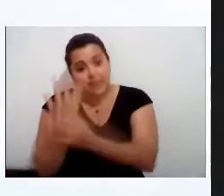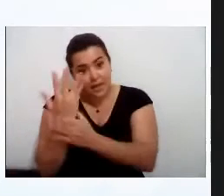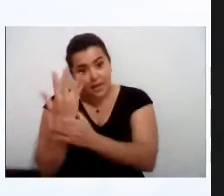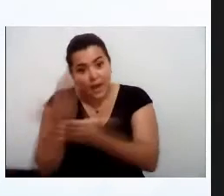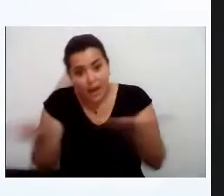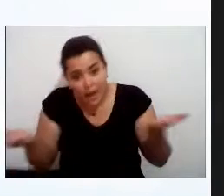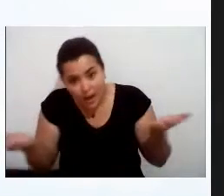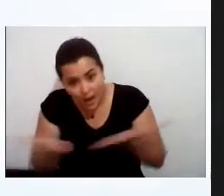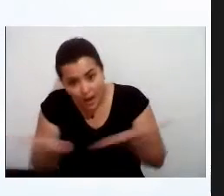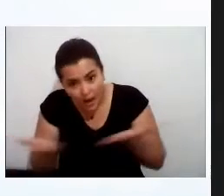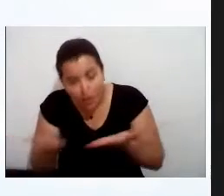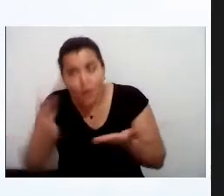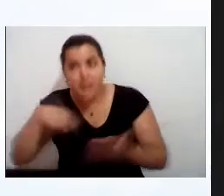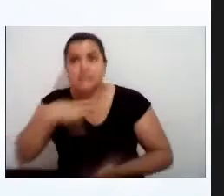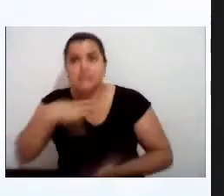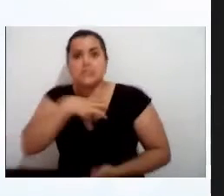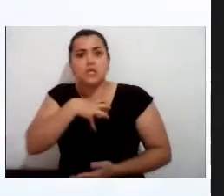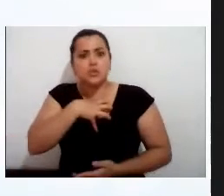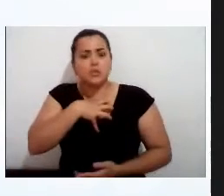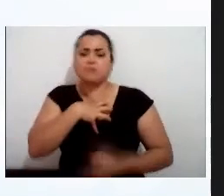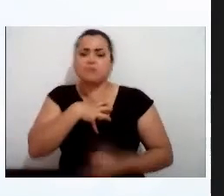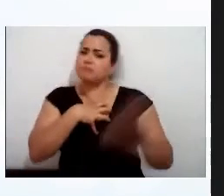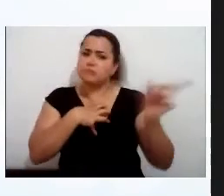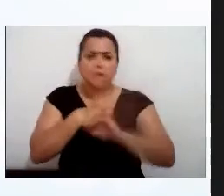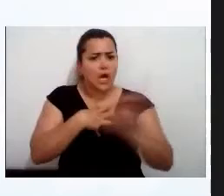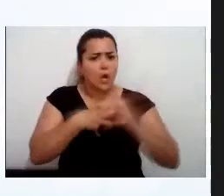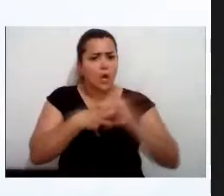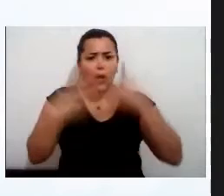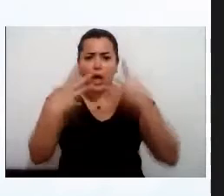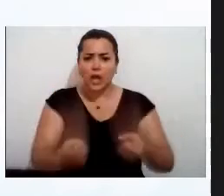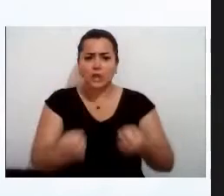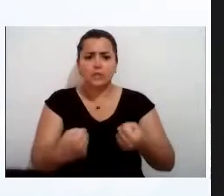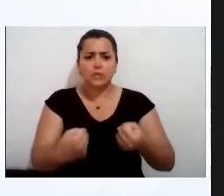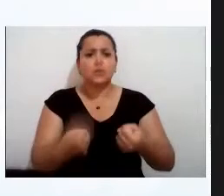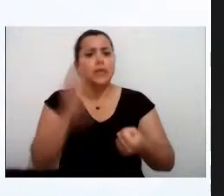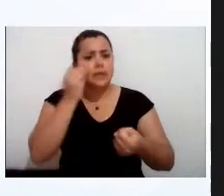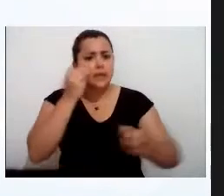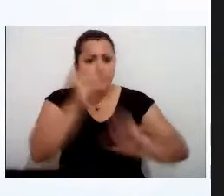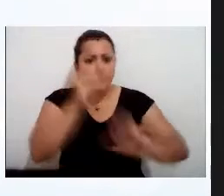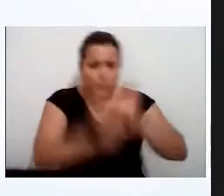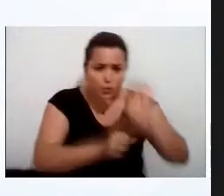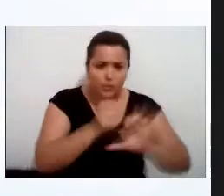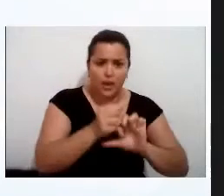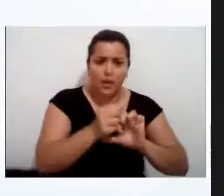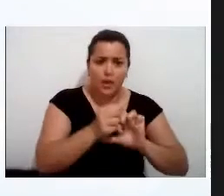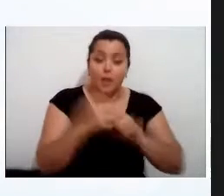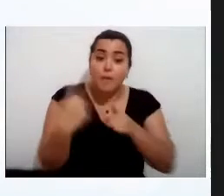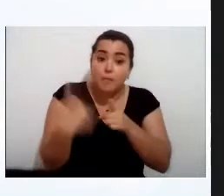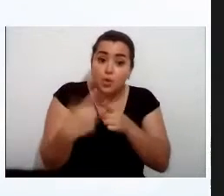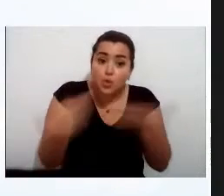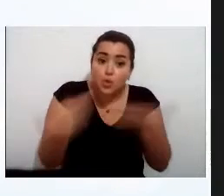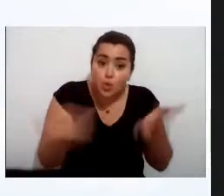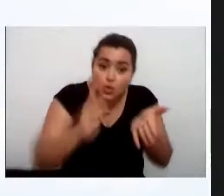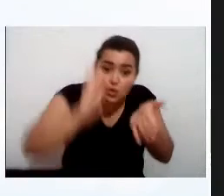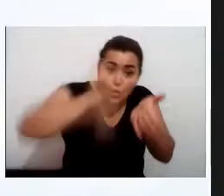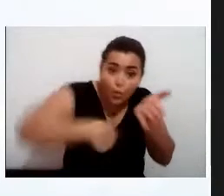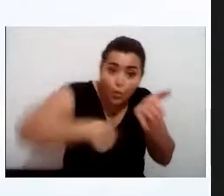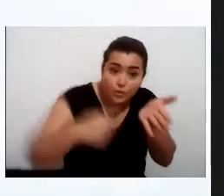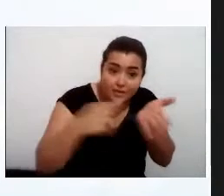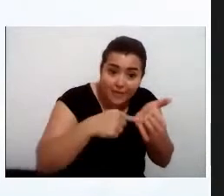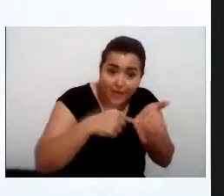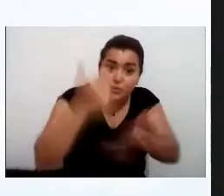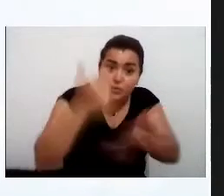essa indignação em relação à lei e fazer essa mudança. O que é o contrato inteiro de trabalho? É aquele contrato, Gilson, em